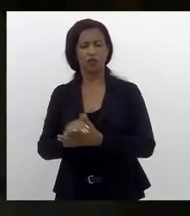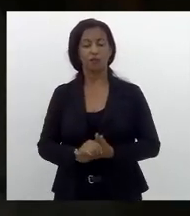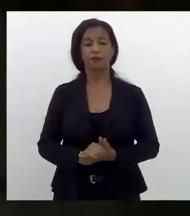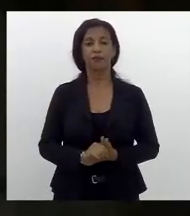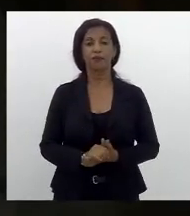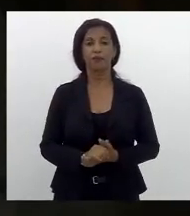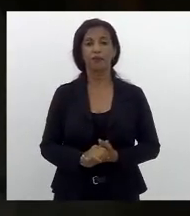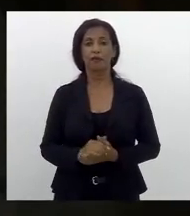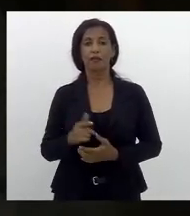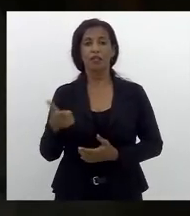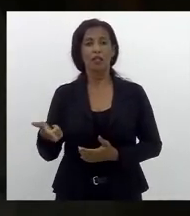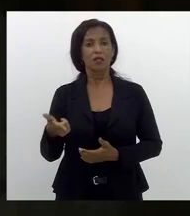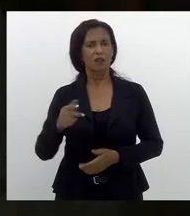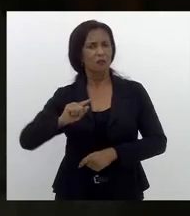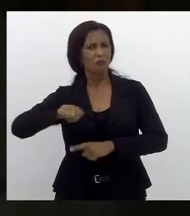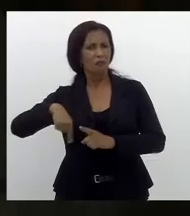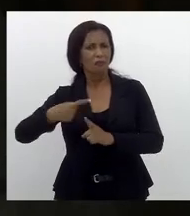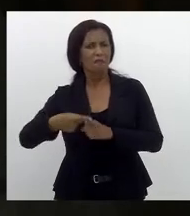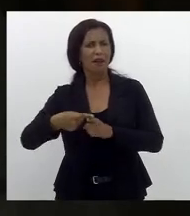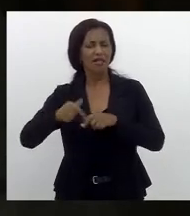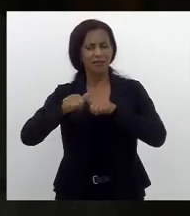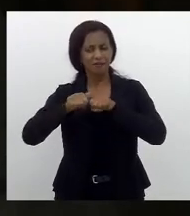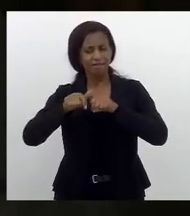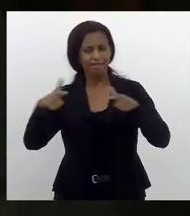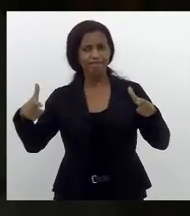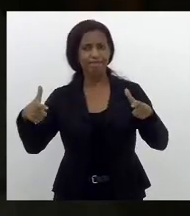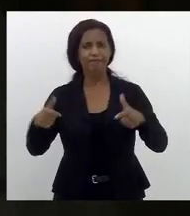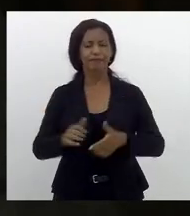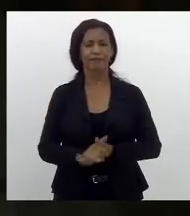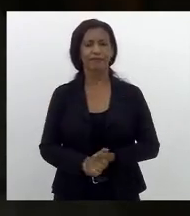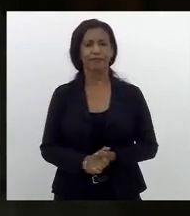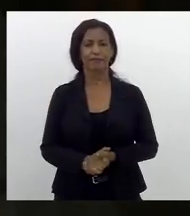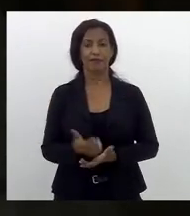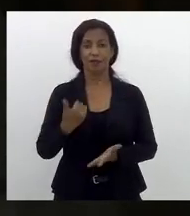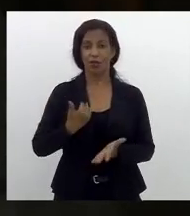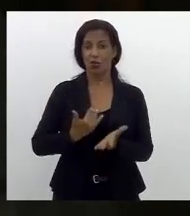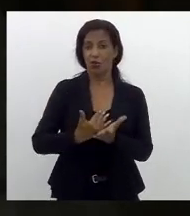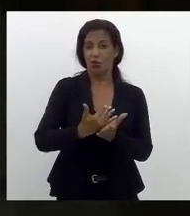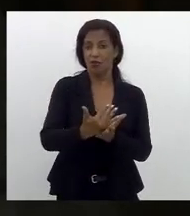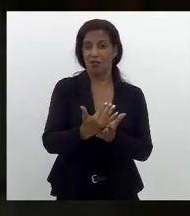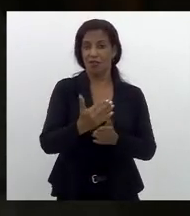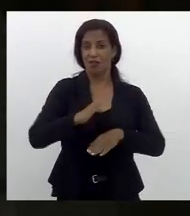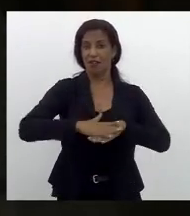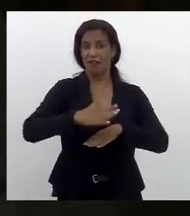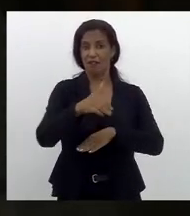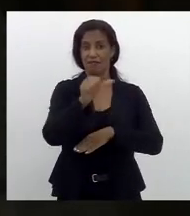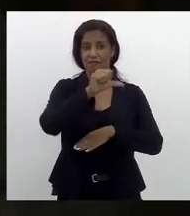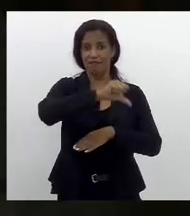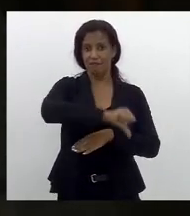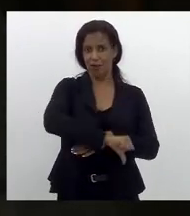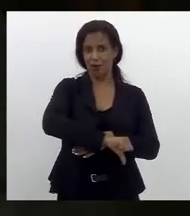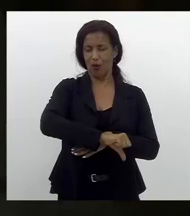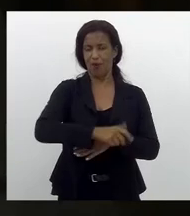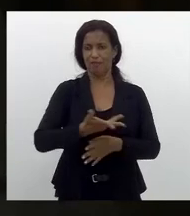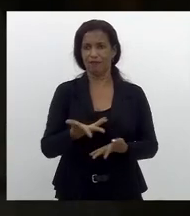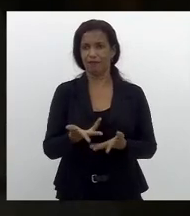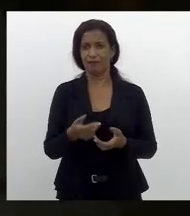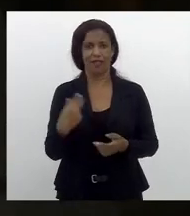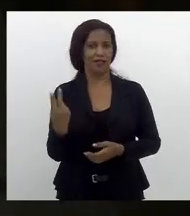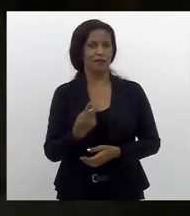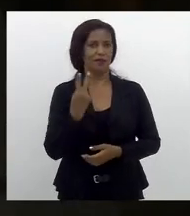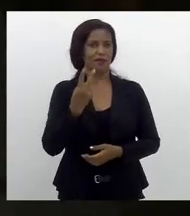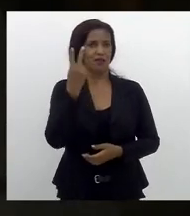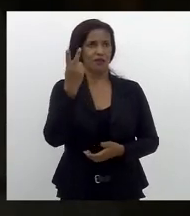são ainda mais amplas. Eu comecei citando a mais grave delas, porque não há nada mais